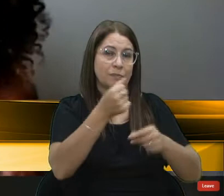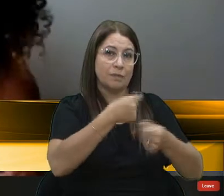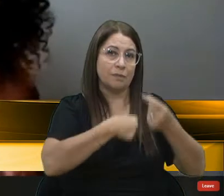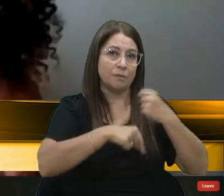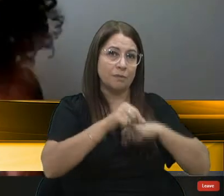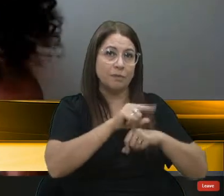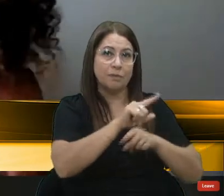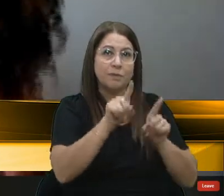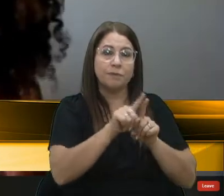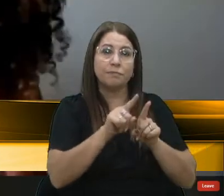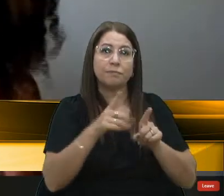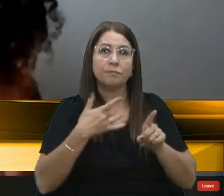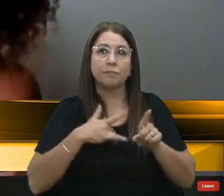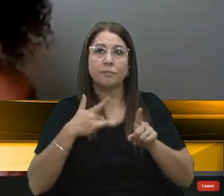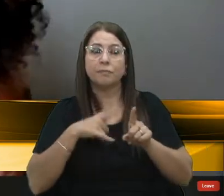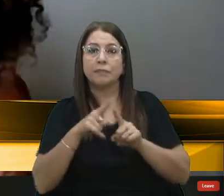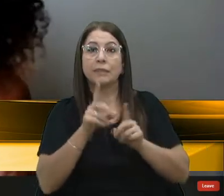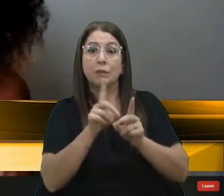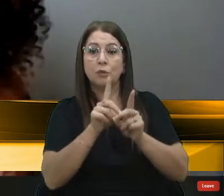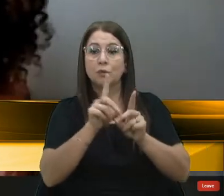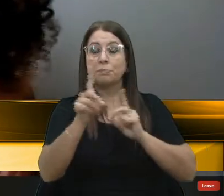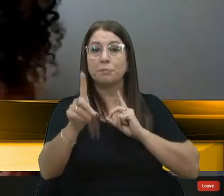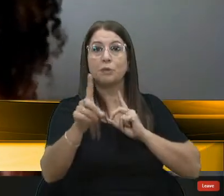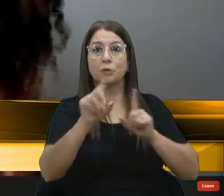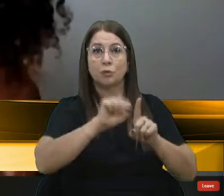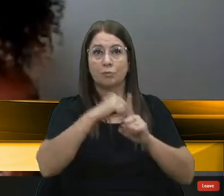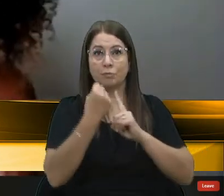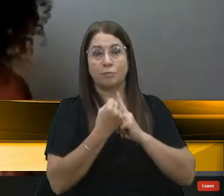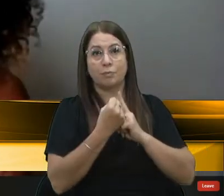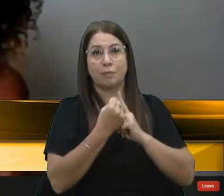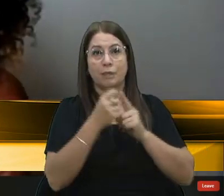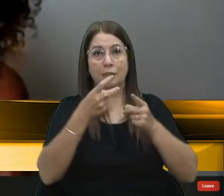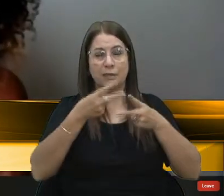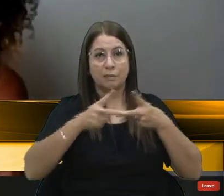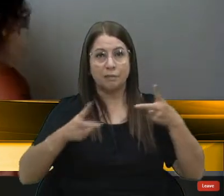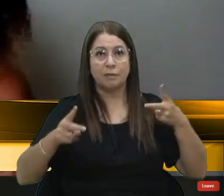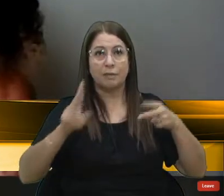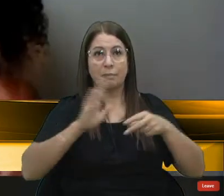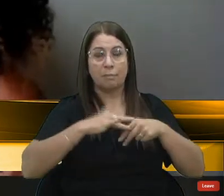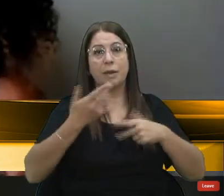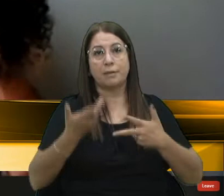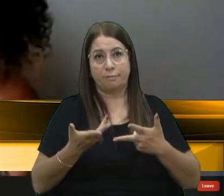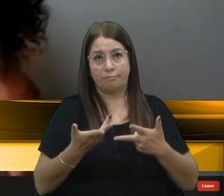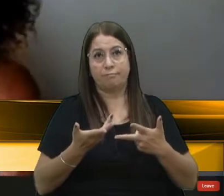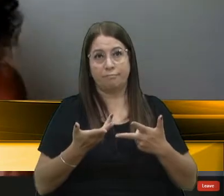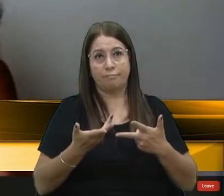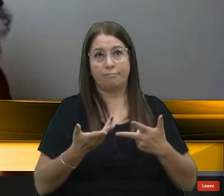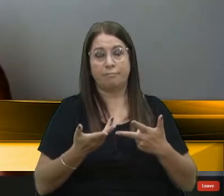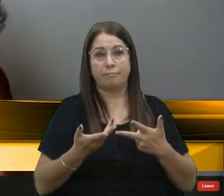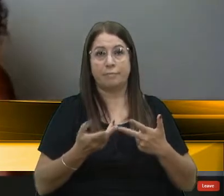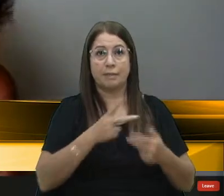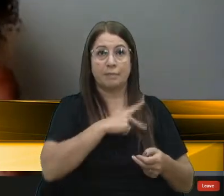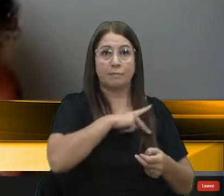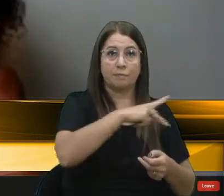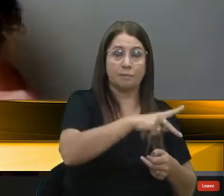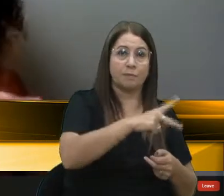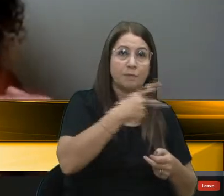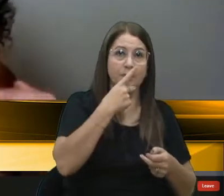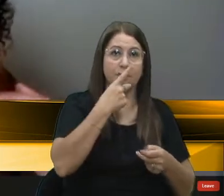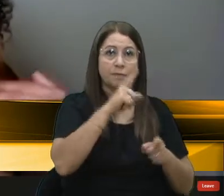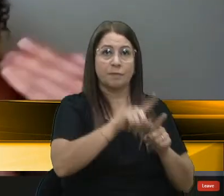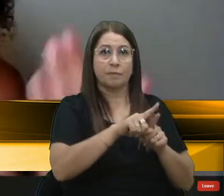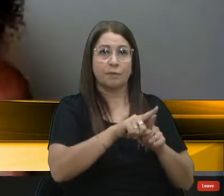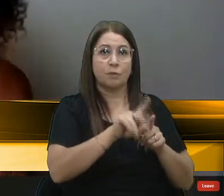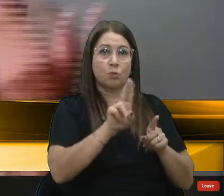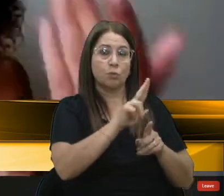E, infelizmente, é o distanciamento social que impede que o vírus se propague ainda mais. Então, a gente tem um presidente que fala que o uso de